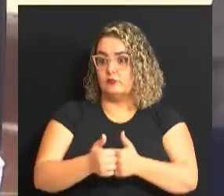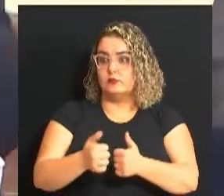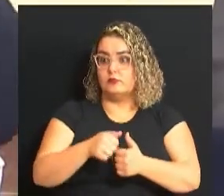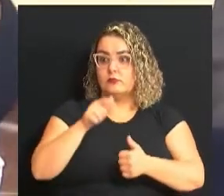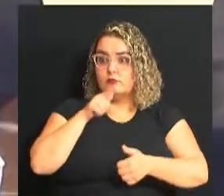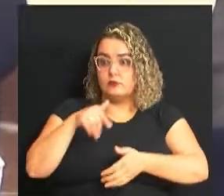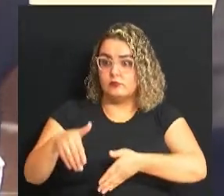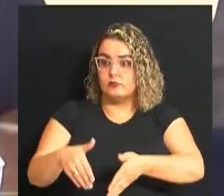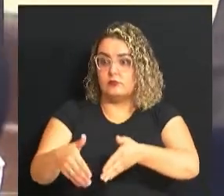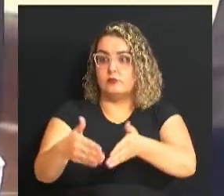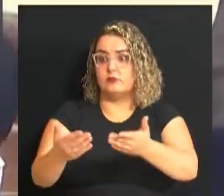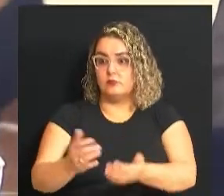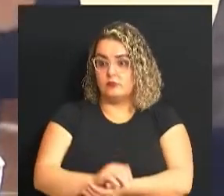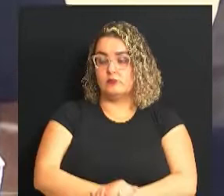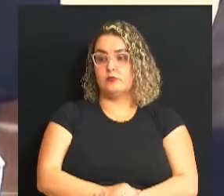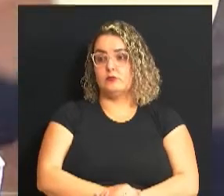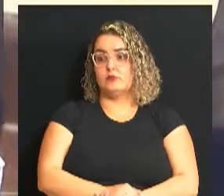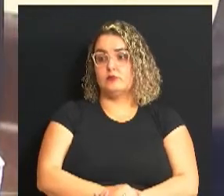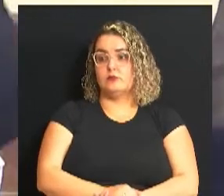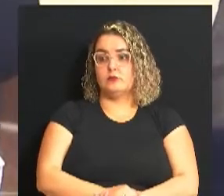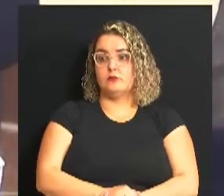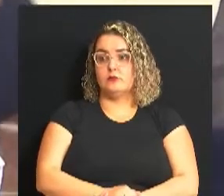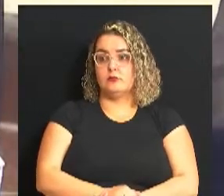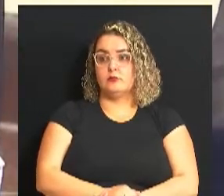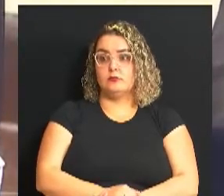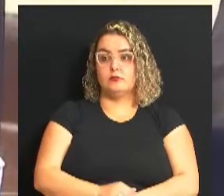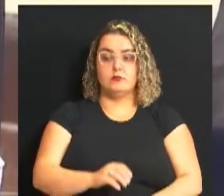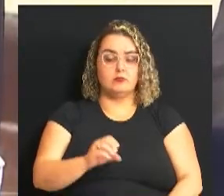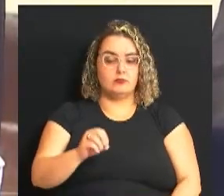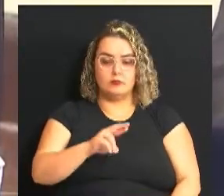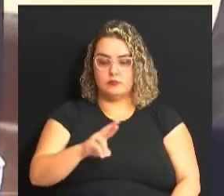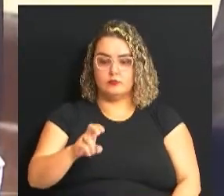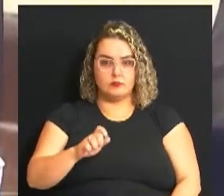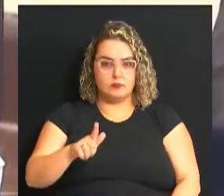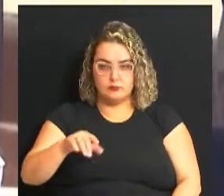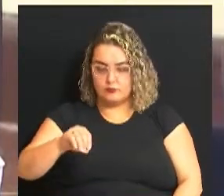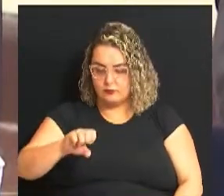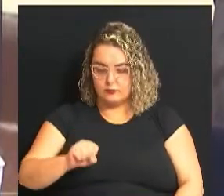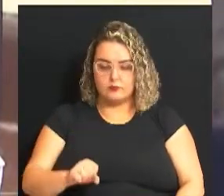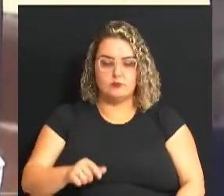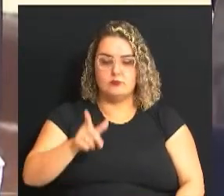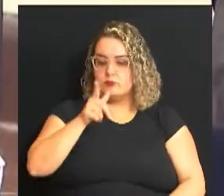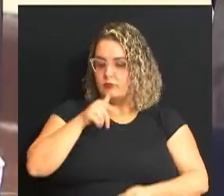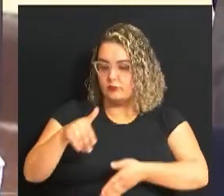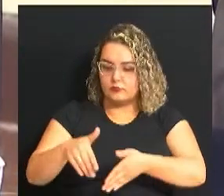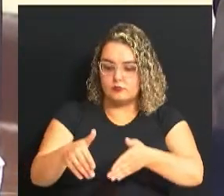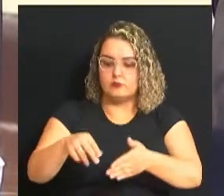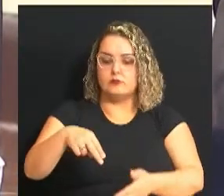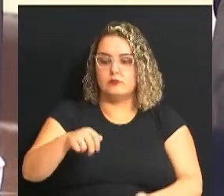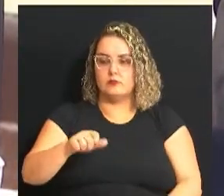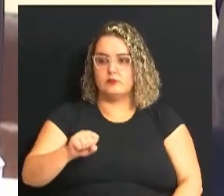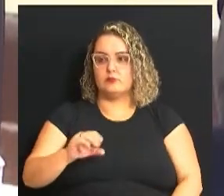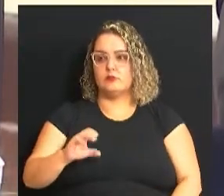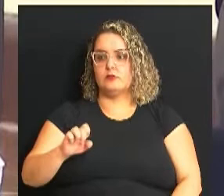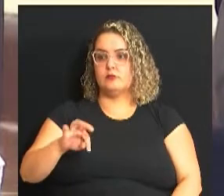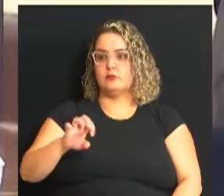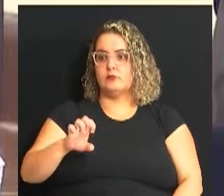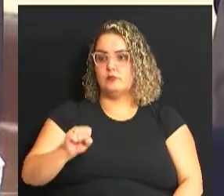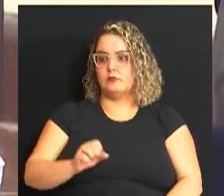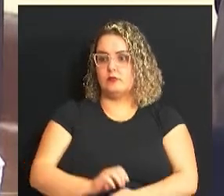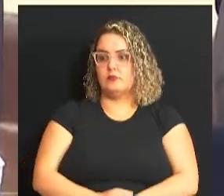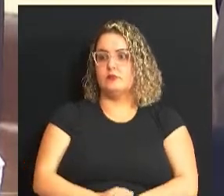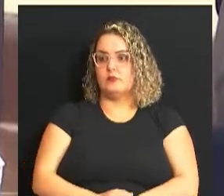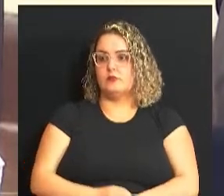à margem, né, dos córregos, dos rios, das nascentes, enfim. Então, essa é uma questão. Eu gostaria de ter... Como é que